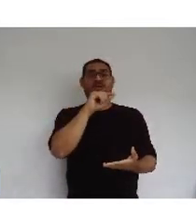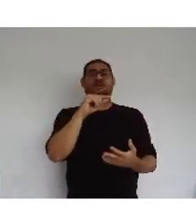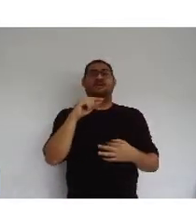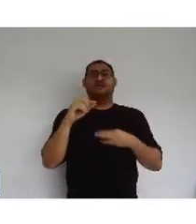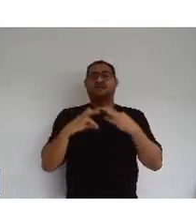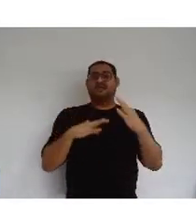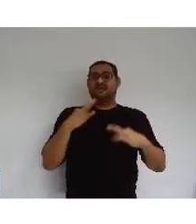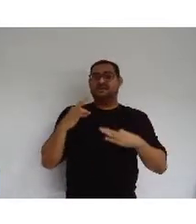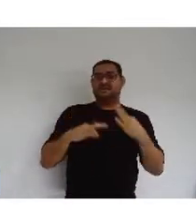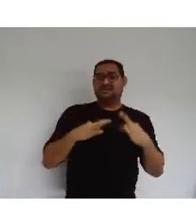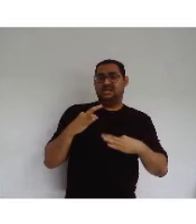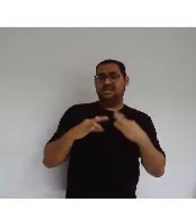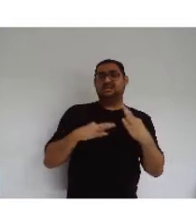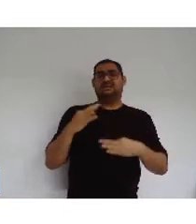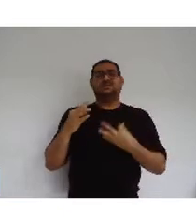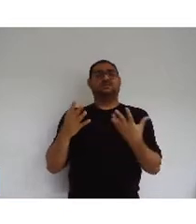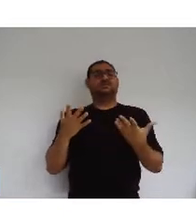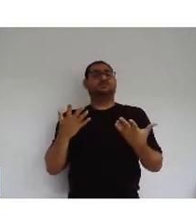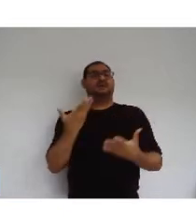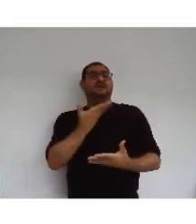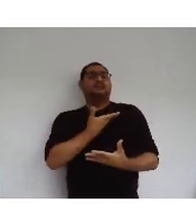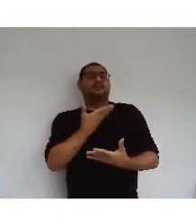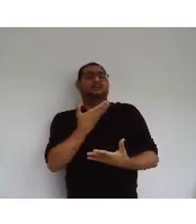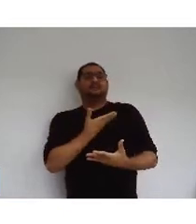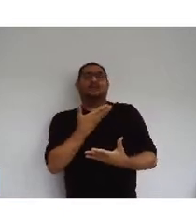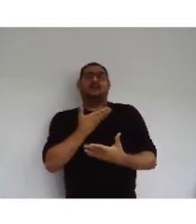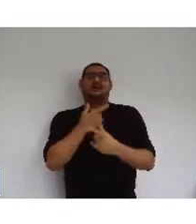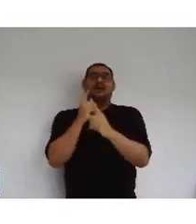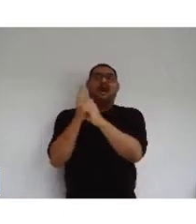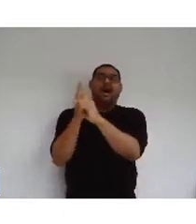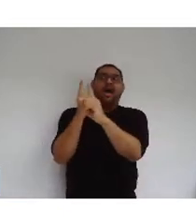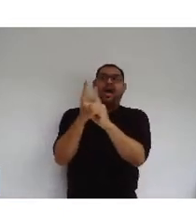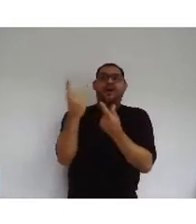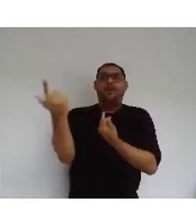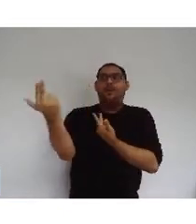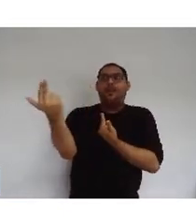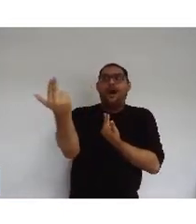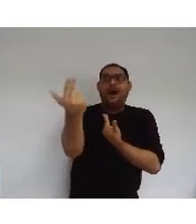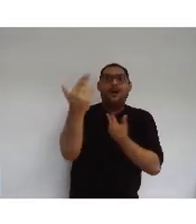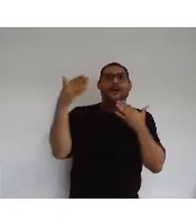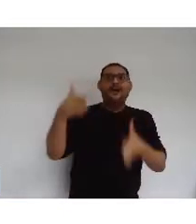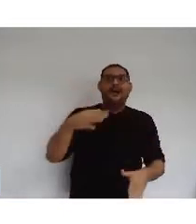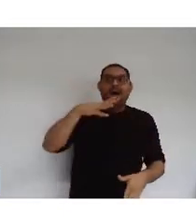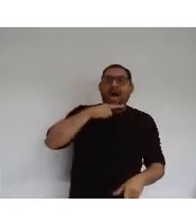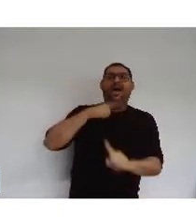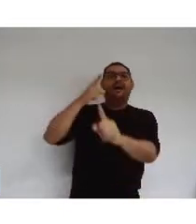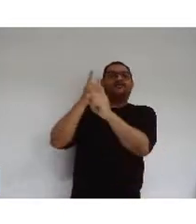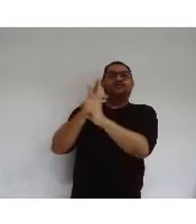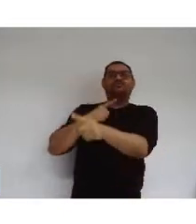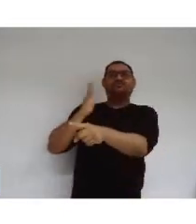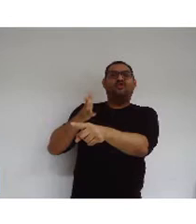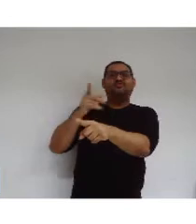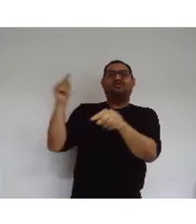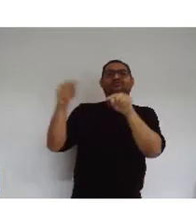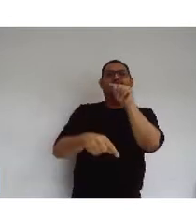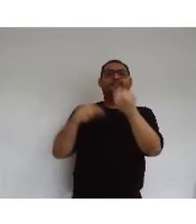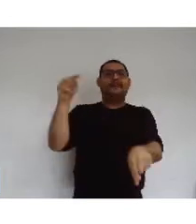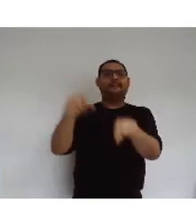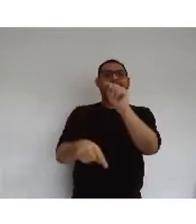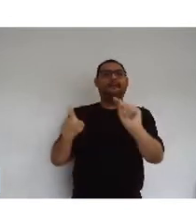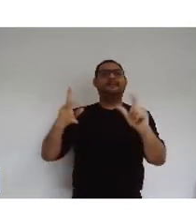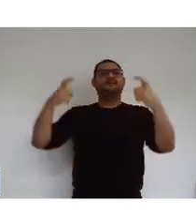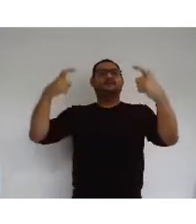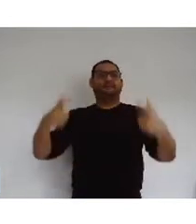amizade e pertencimento, encontrar outros como ele, que circulam performativamente nesse